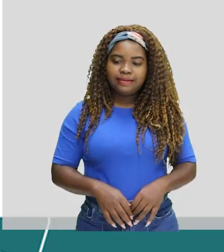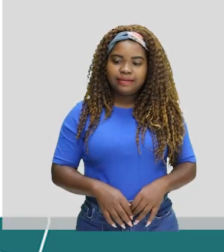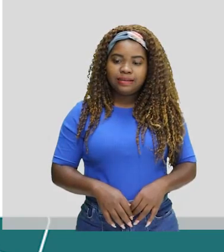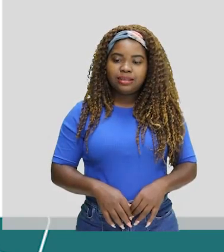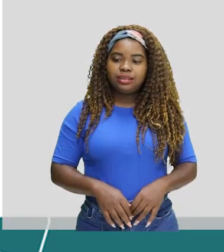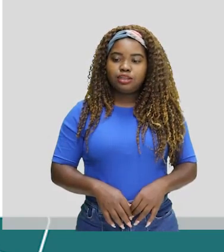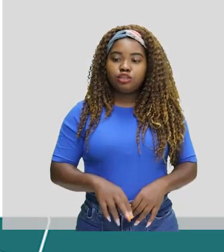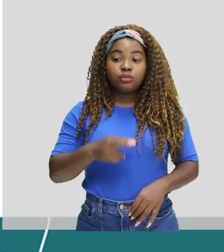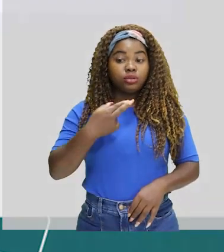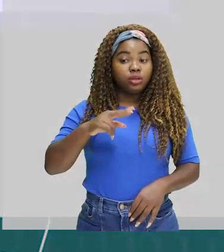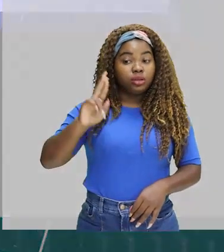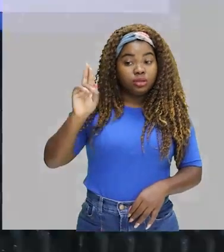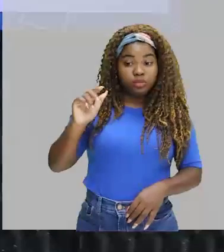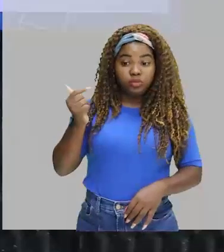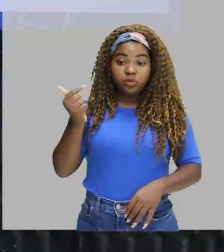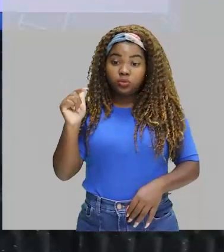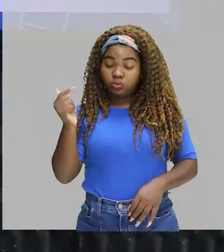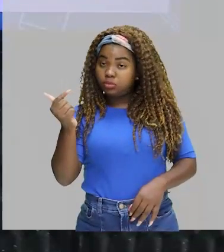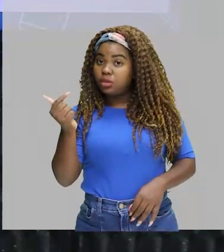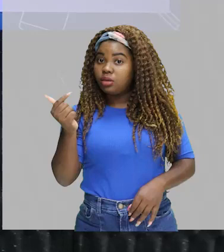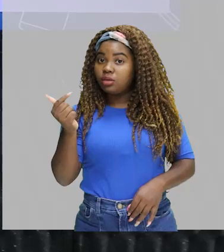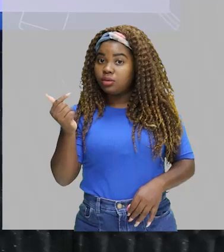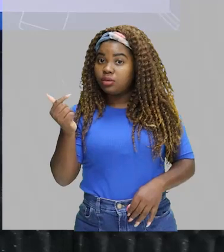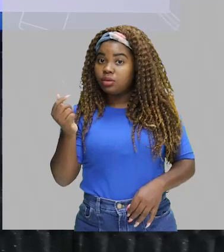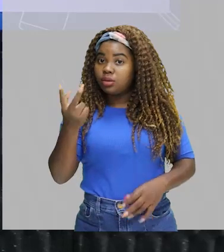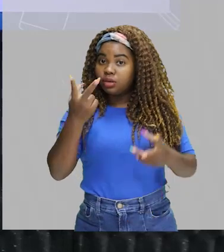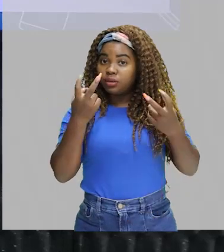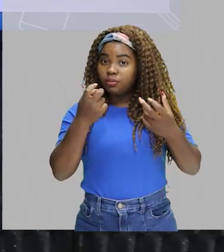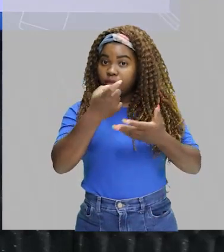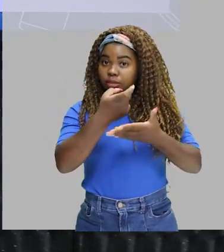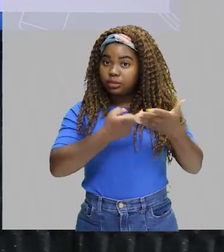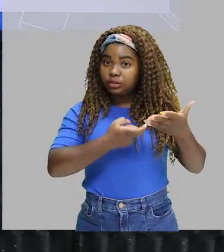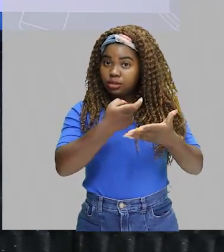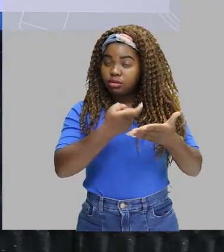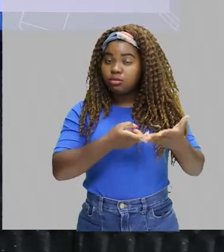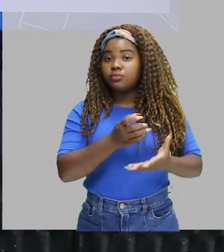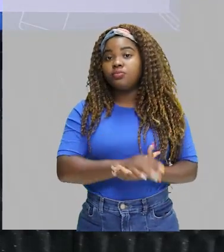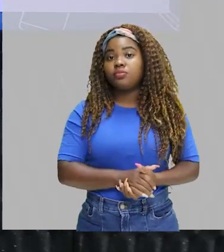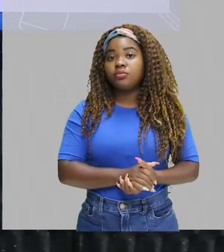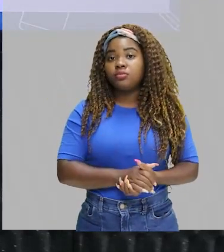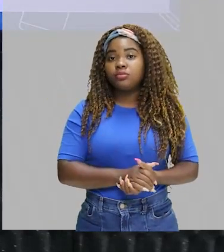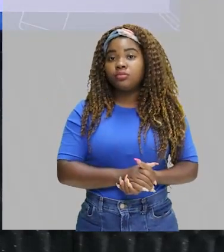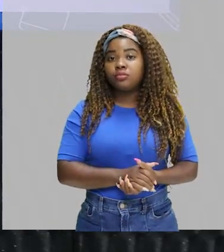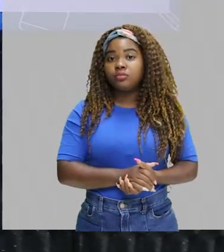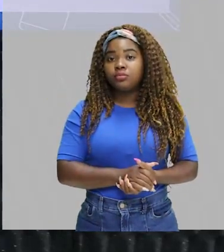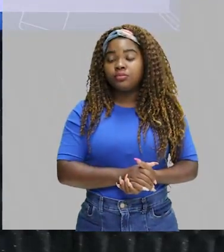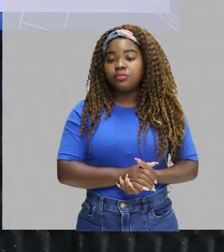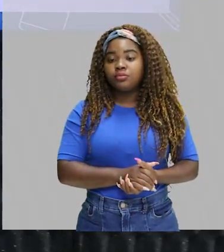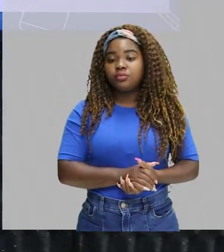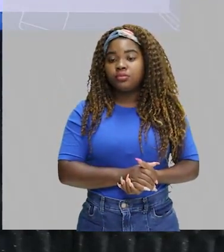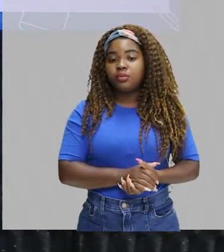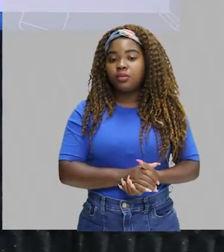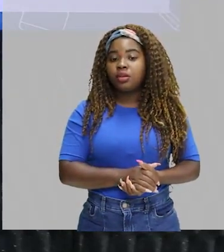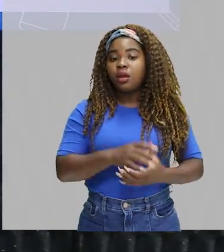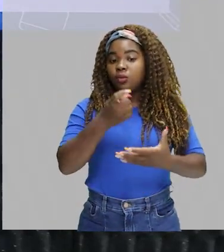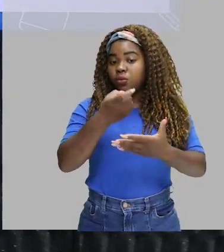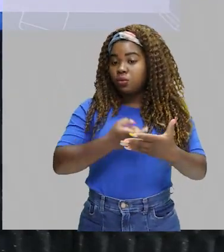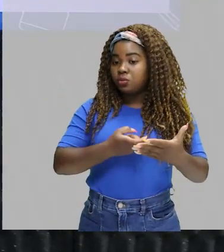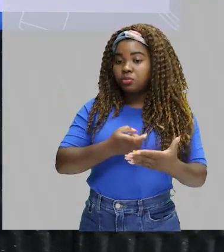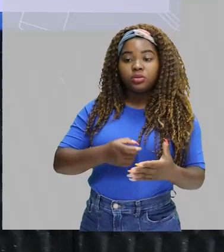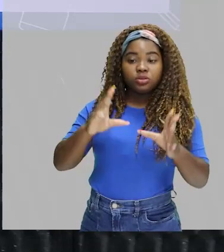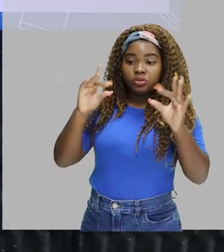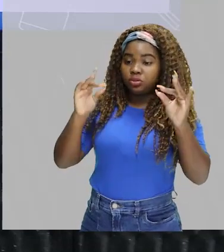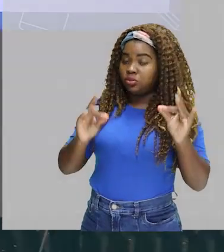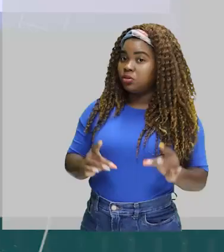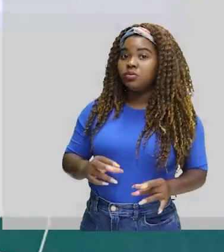religião. Fizemos ainda agora ali, ó, uma questão que acrescentava o valor teológico. Aqui você está vendo que o Jeremy Bentham ele já